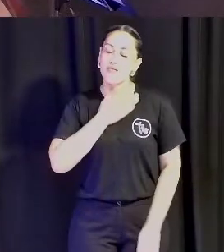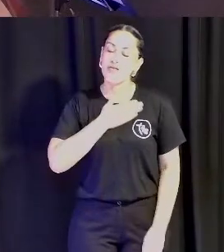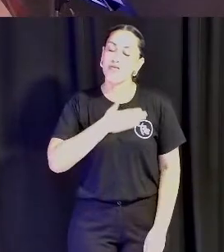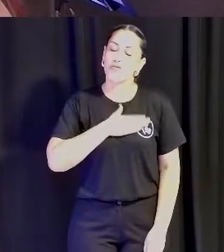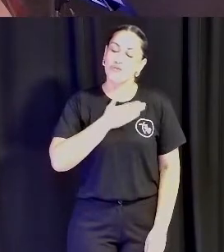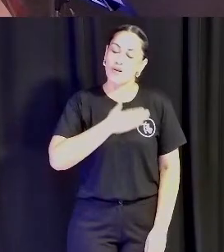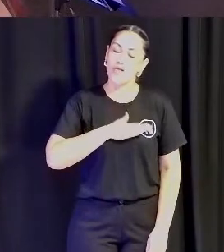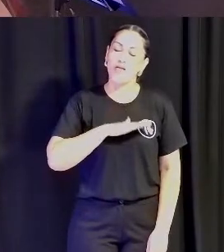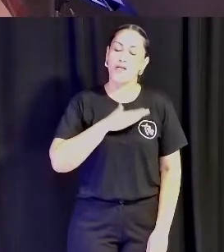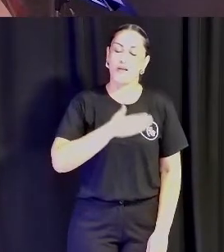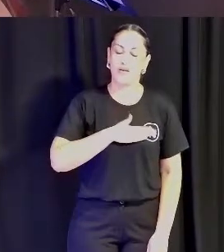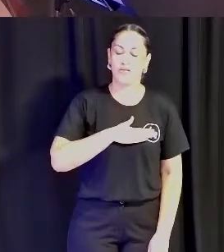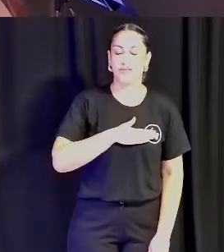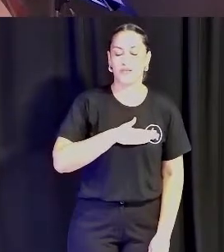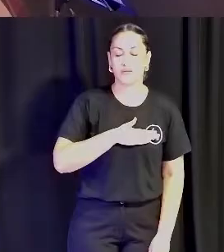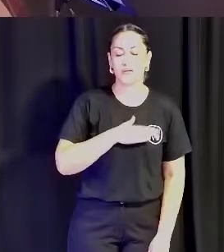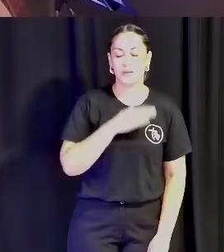nele.